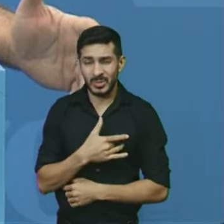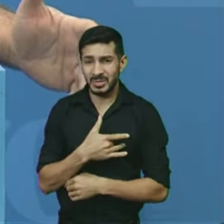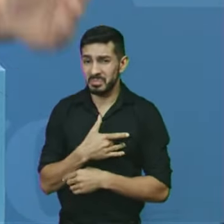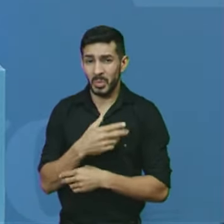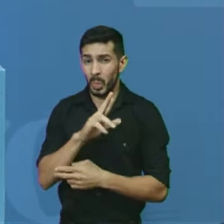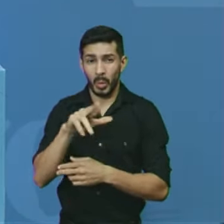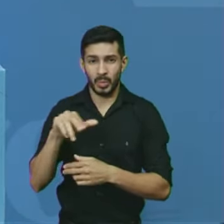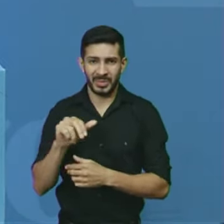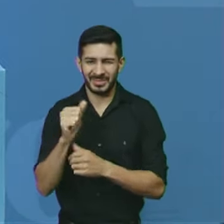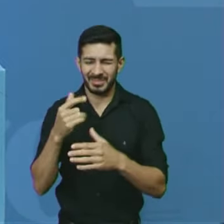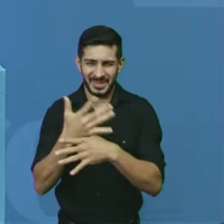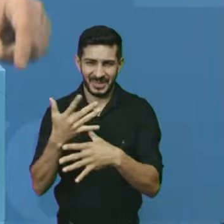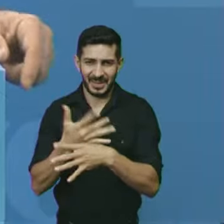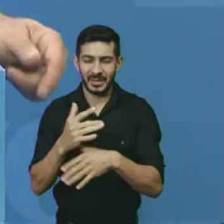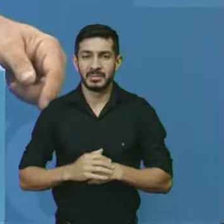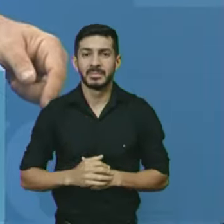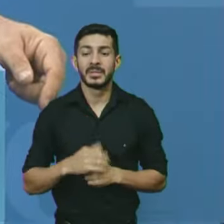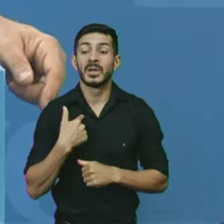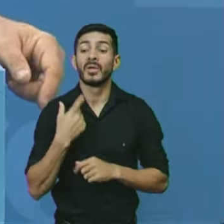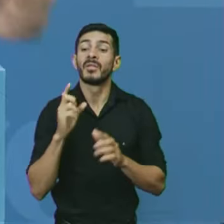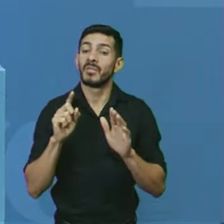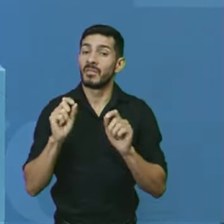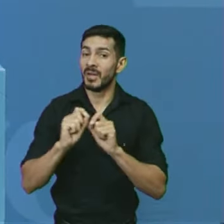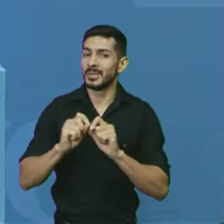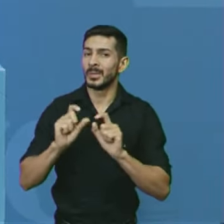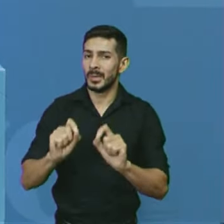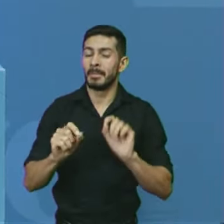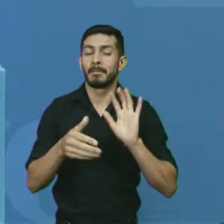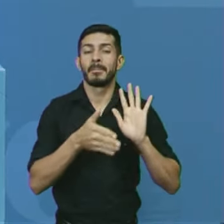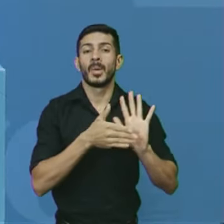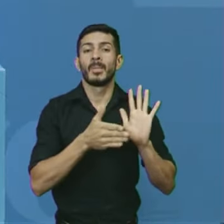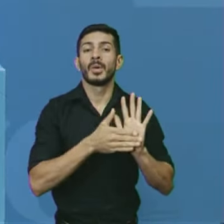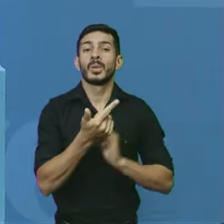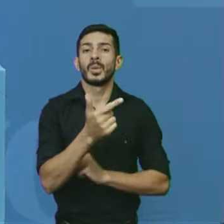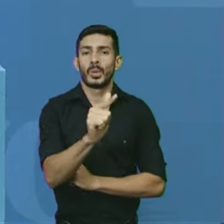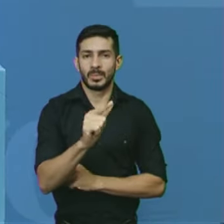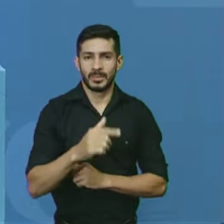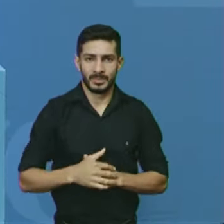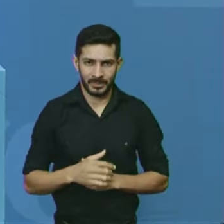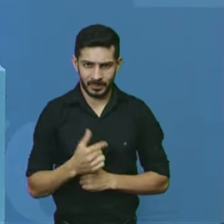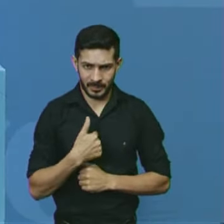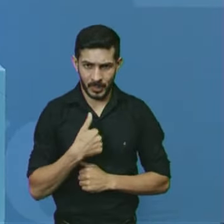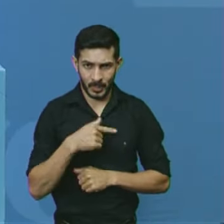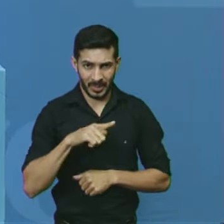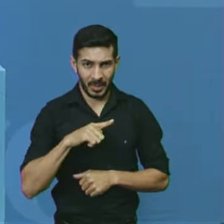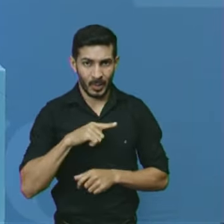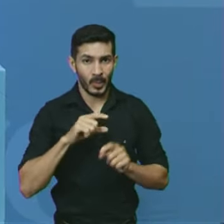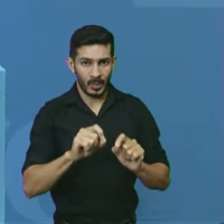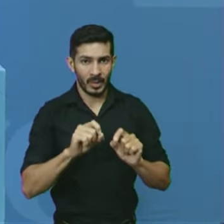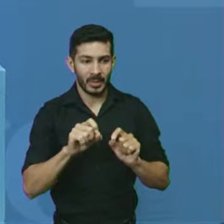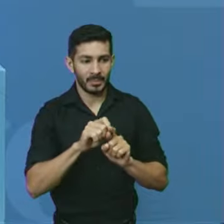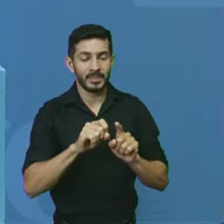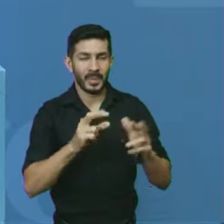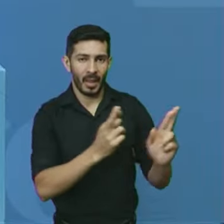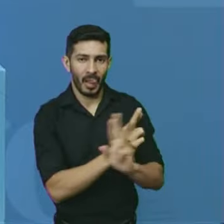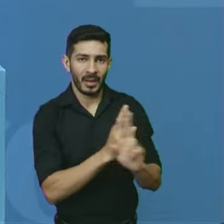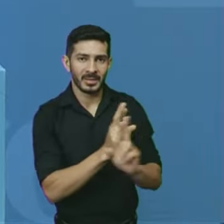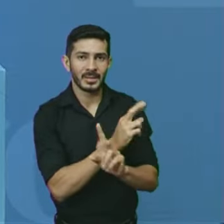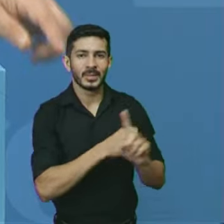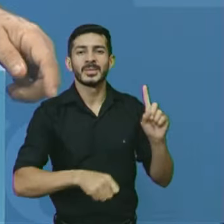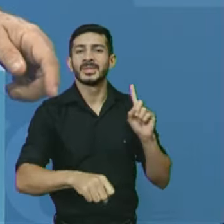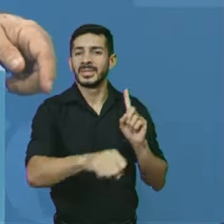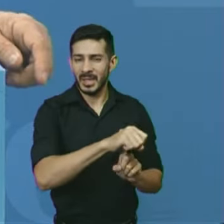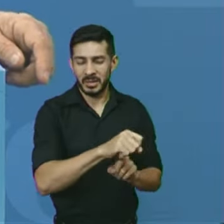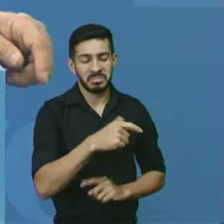de eus e eu faço uma proposta para você como eu tenho mais ações sociais e na saúde do que no município de do que